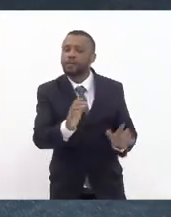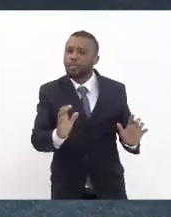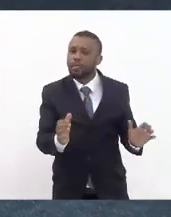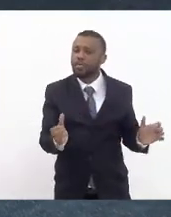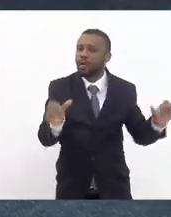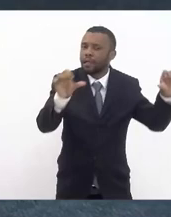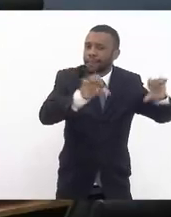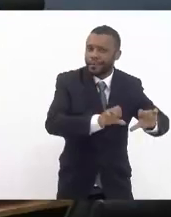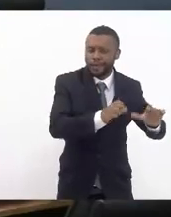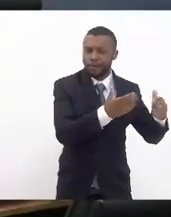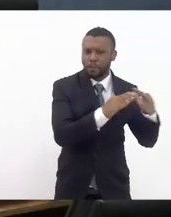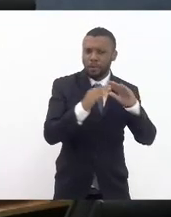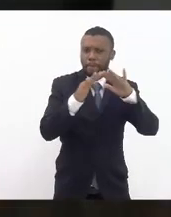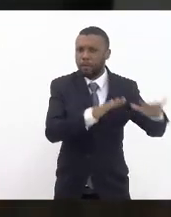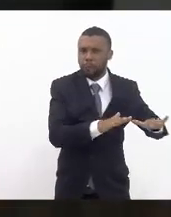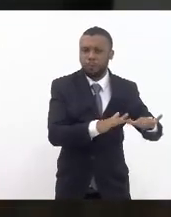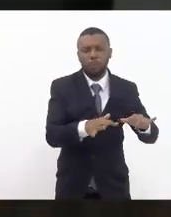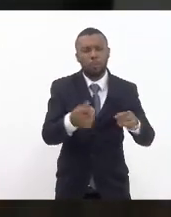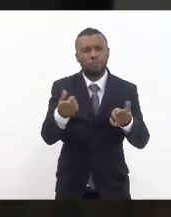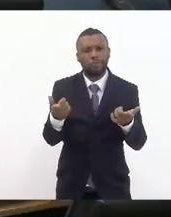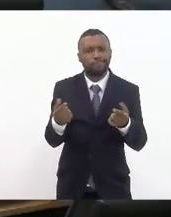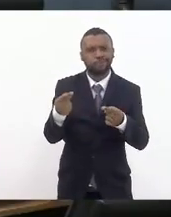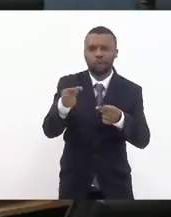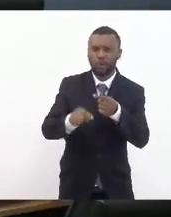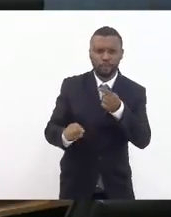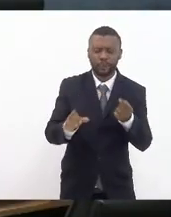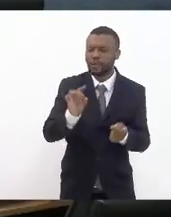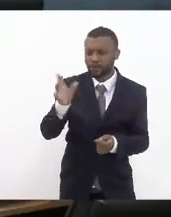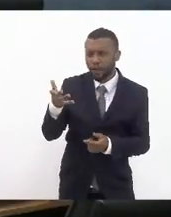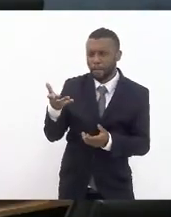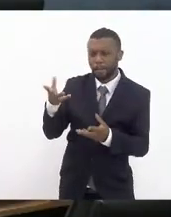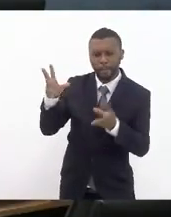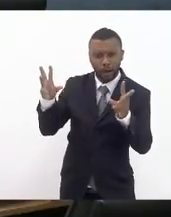fascista. Senhor presidente, só para concluir.